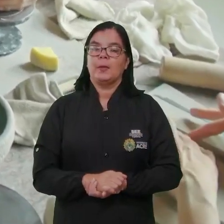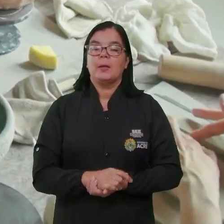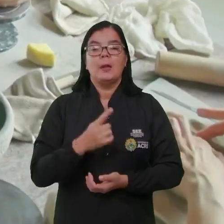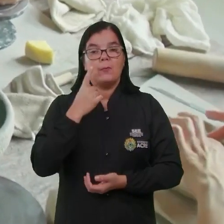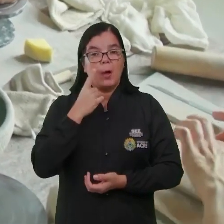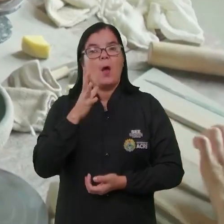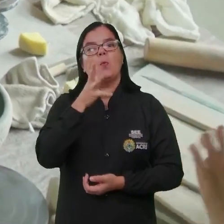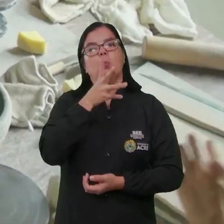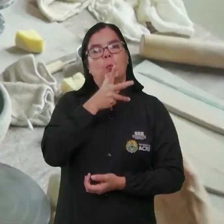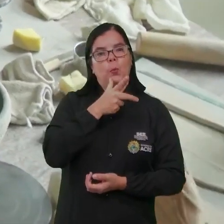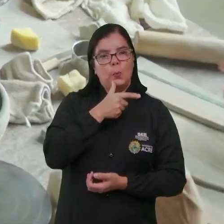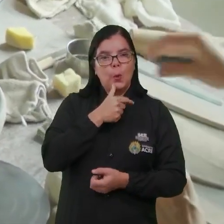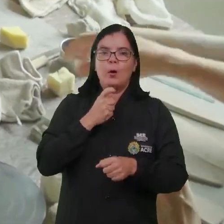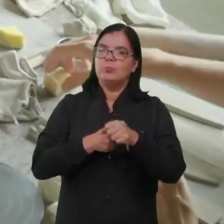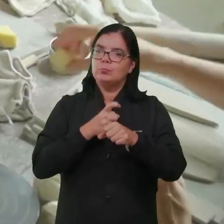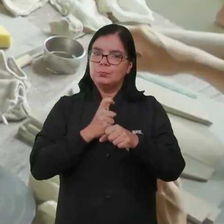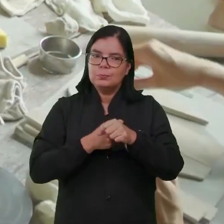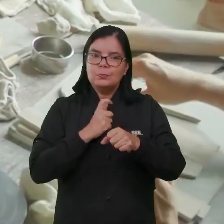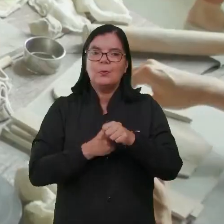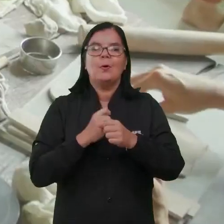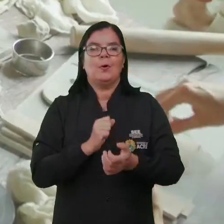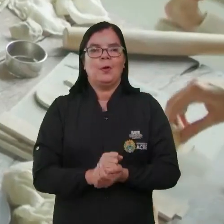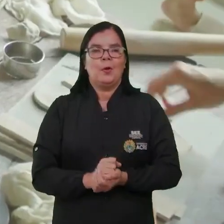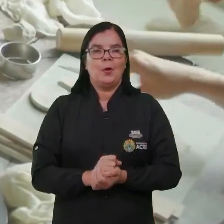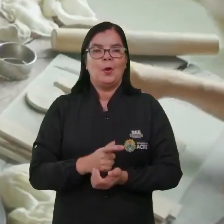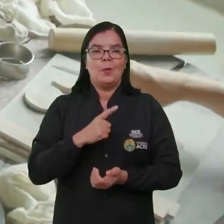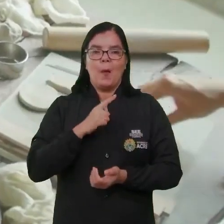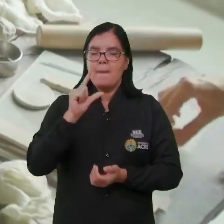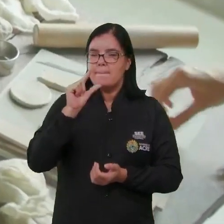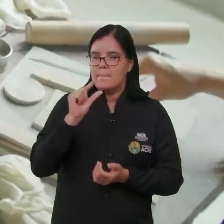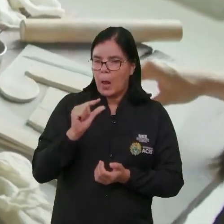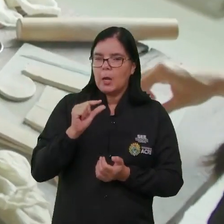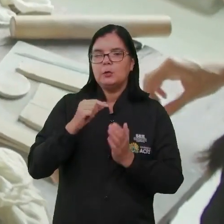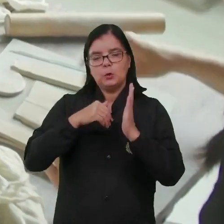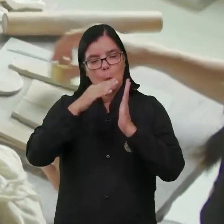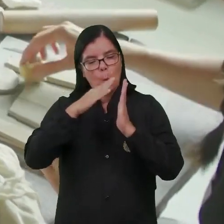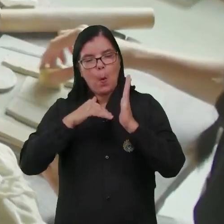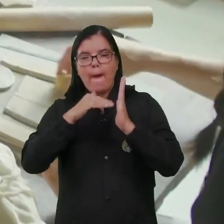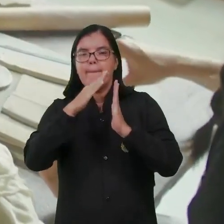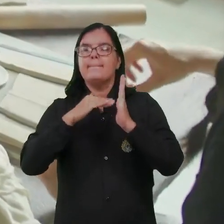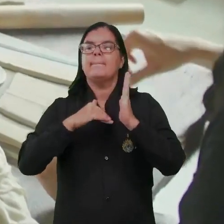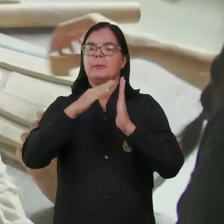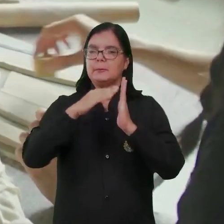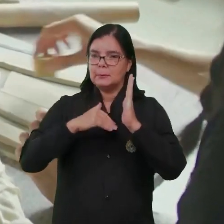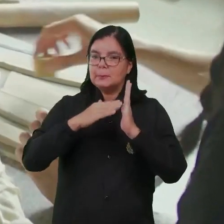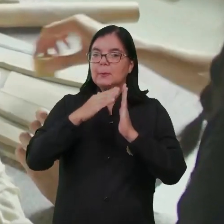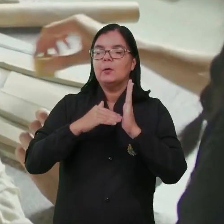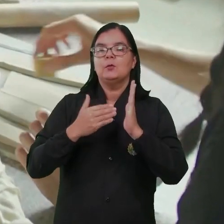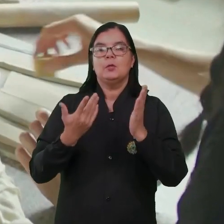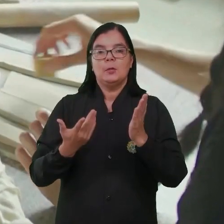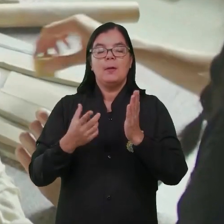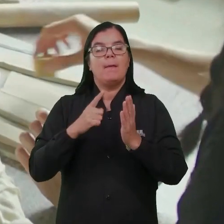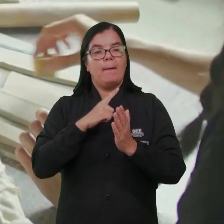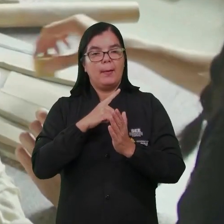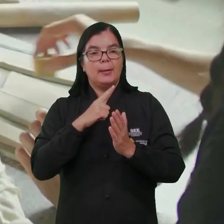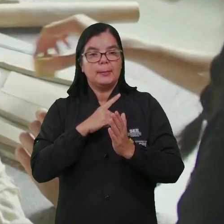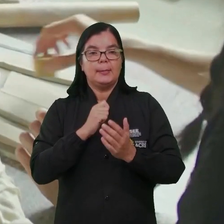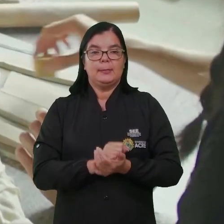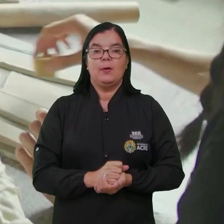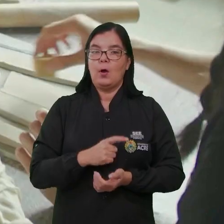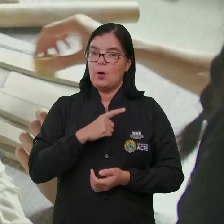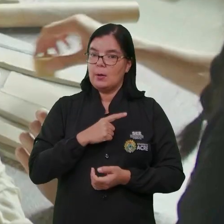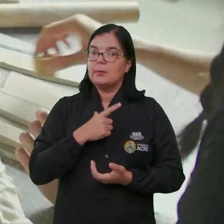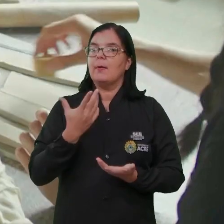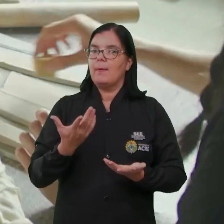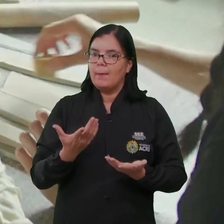Gente, ela vai ter uma alta dureza, ela tem uma baixa porosidade, né, por exemplo, quando ela é pintada, né, passa um esmalte ali, então ela vai ter o